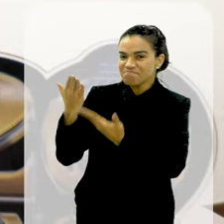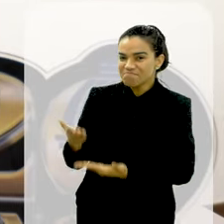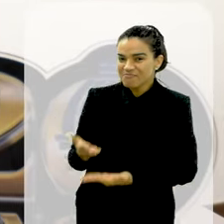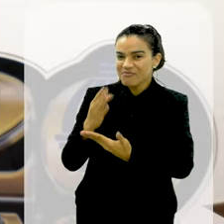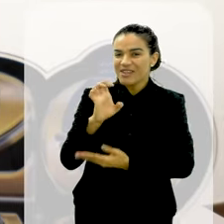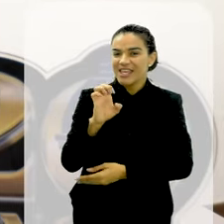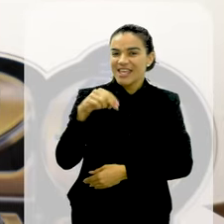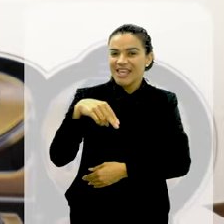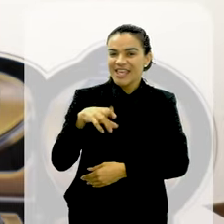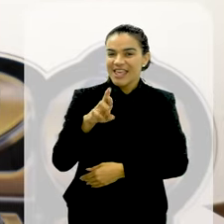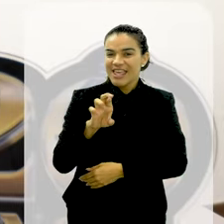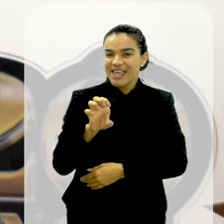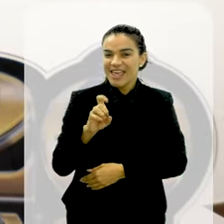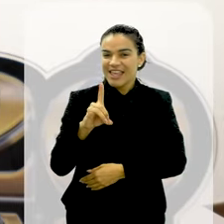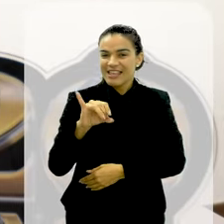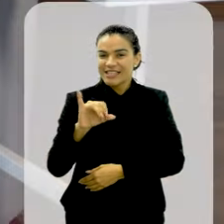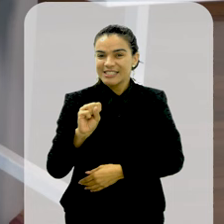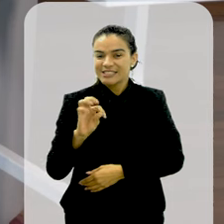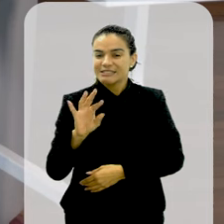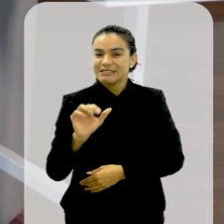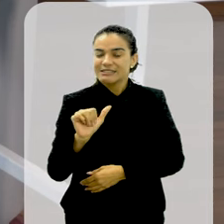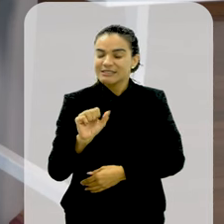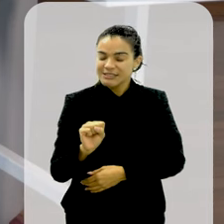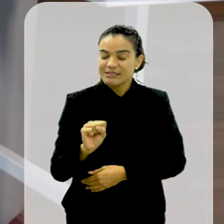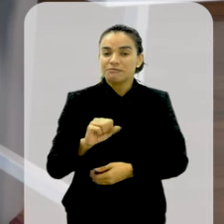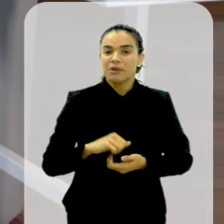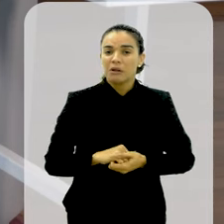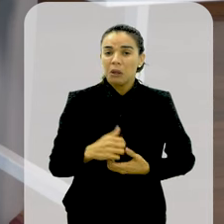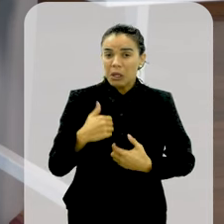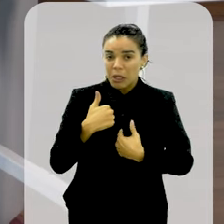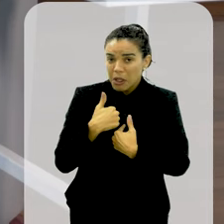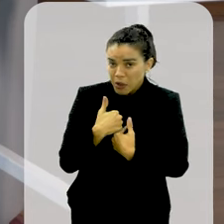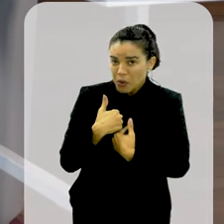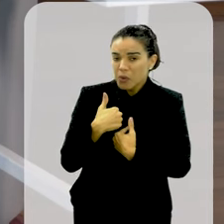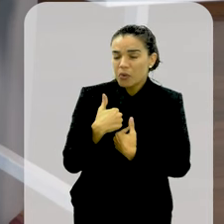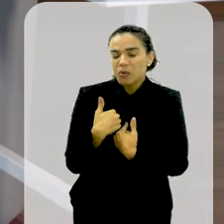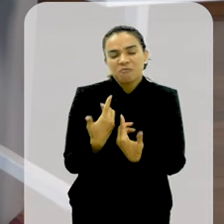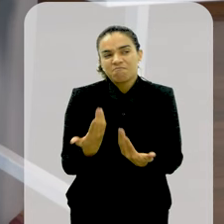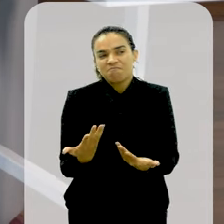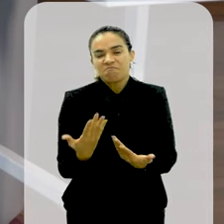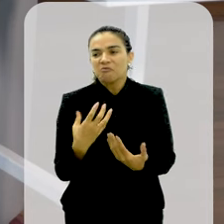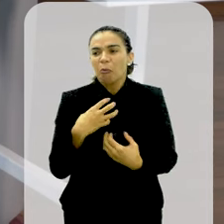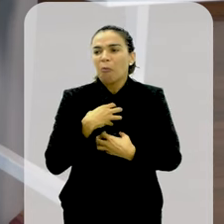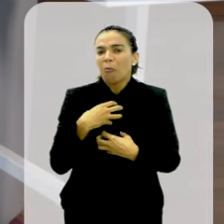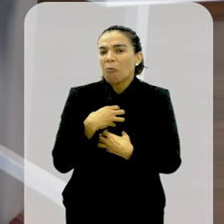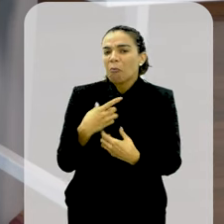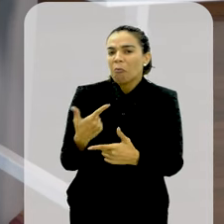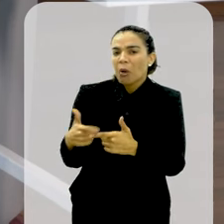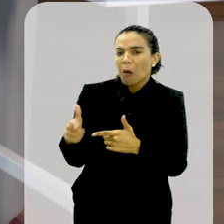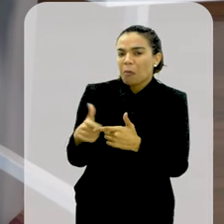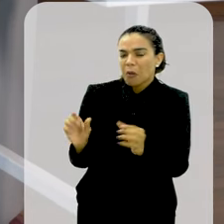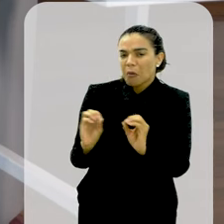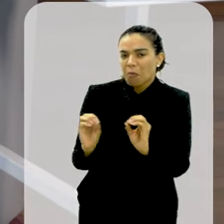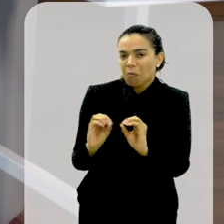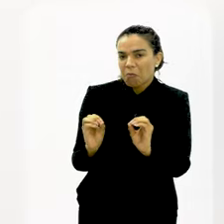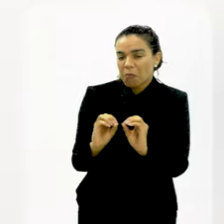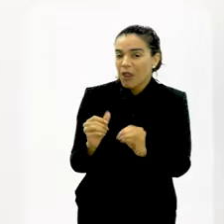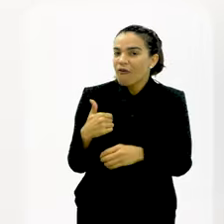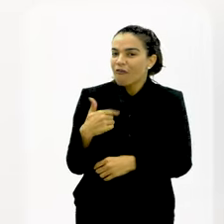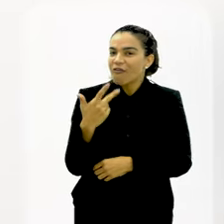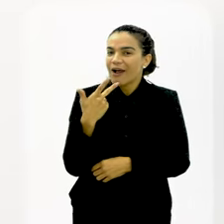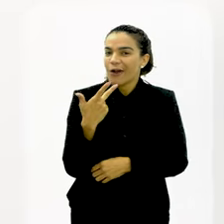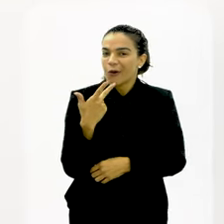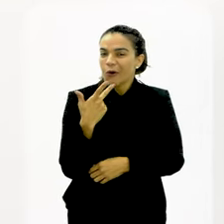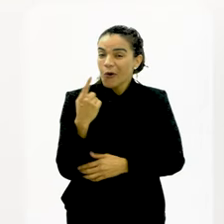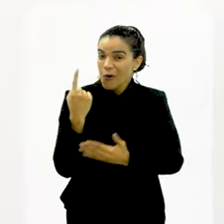foi dado aos enredistas? Eu não enxergo como um problema. Eu sempre